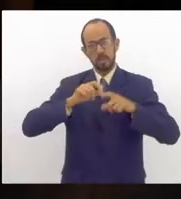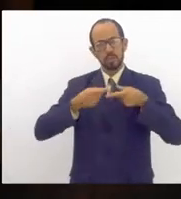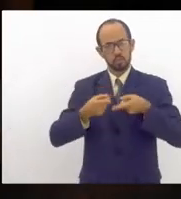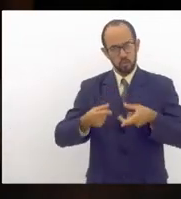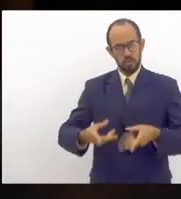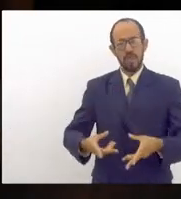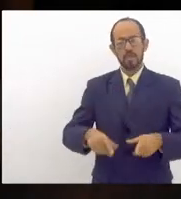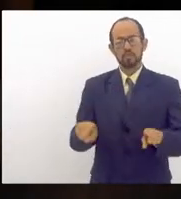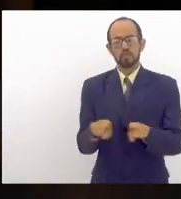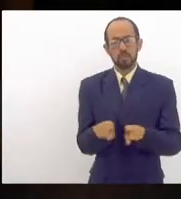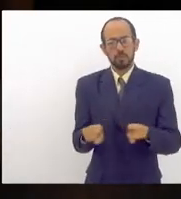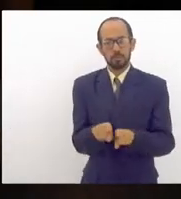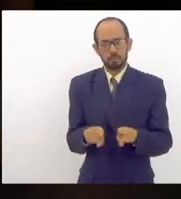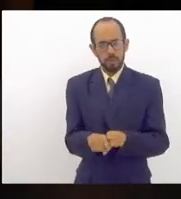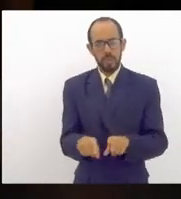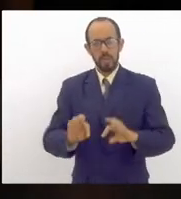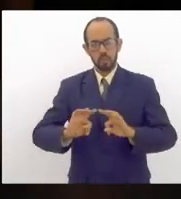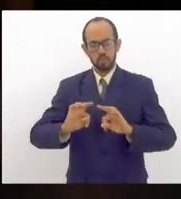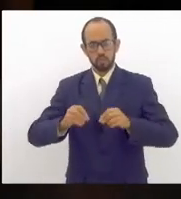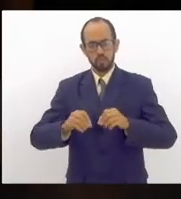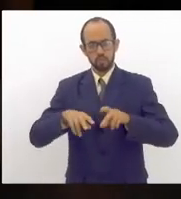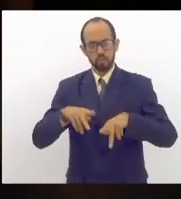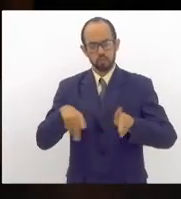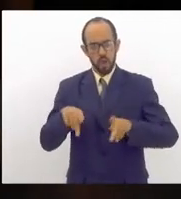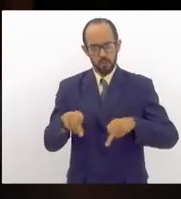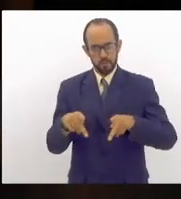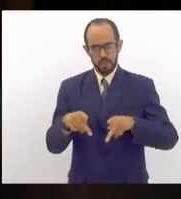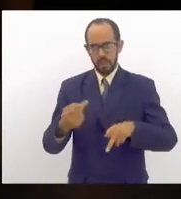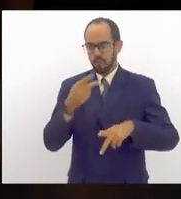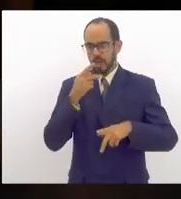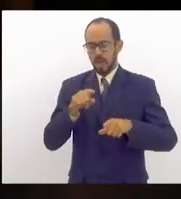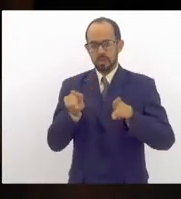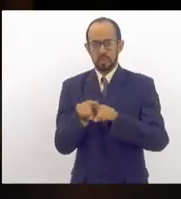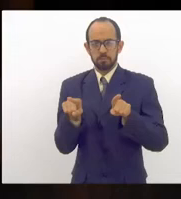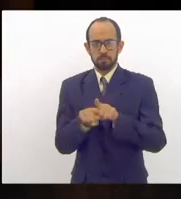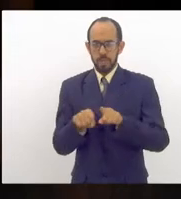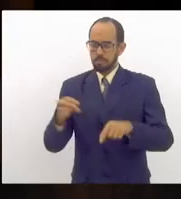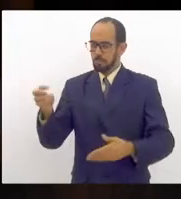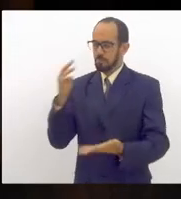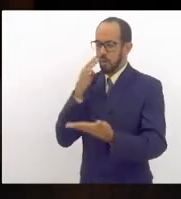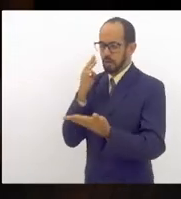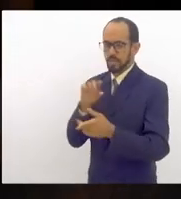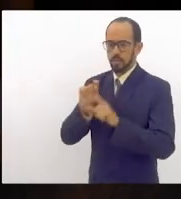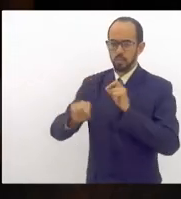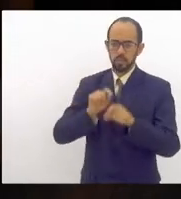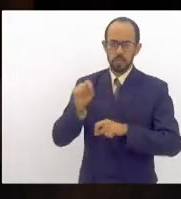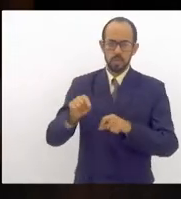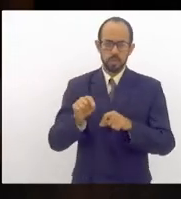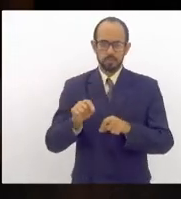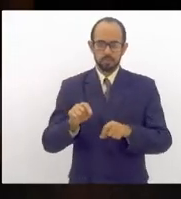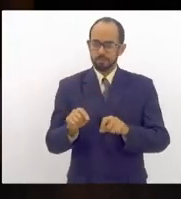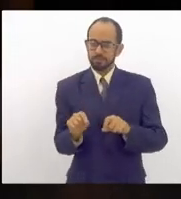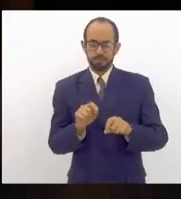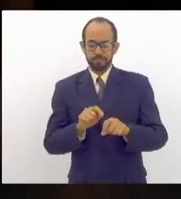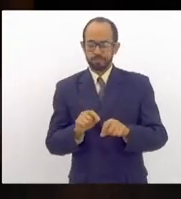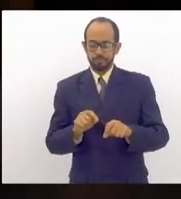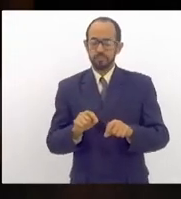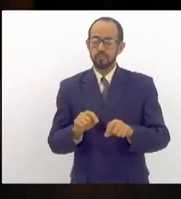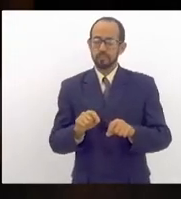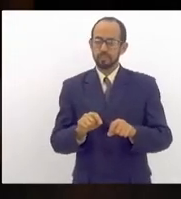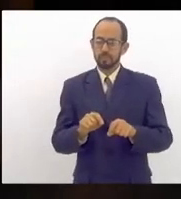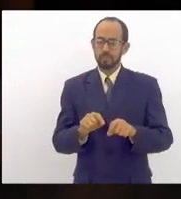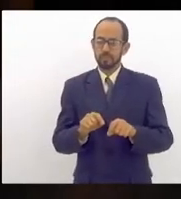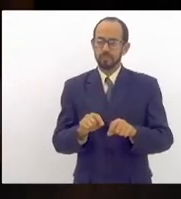por trabalhadores do shopping e dizer que a gente quer muito é Mônica parlamentar seja no